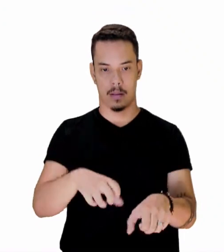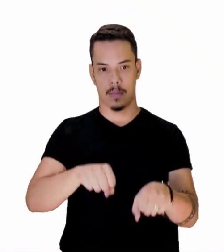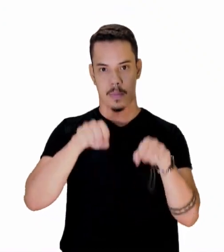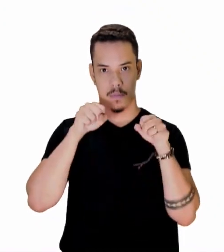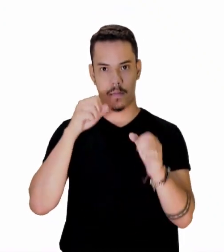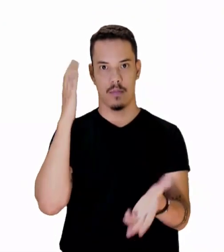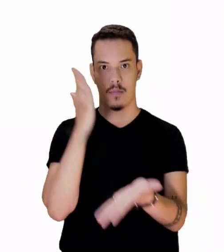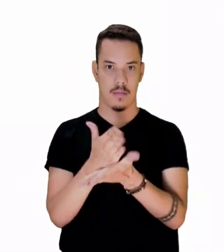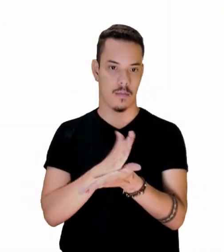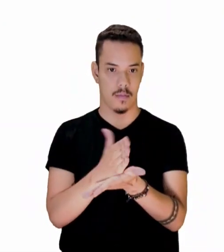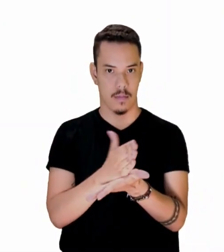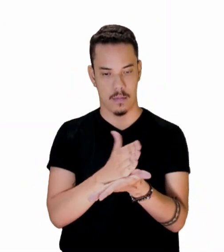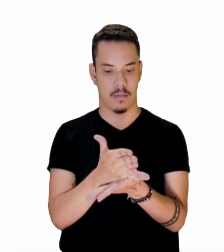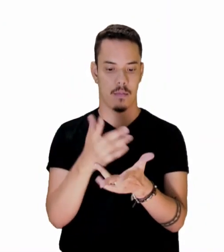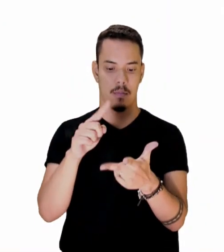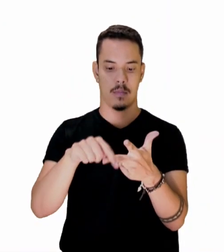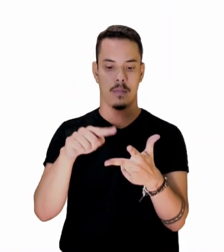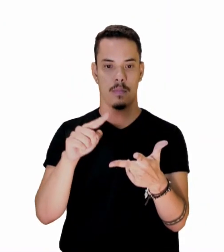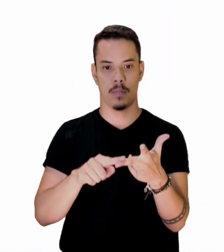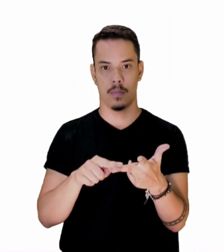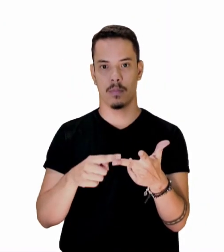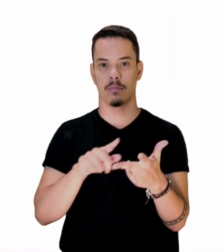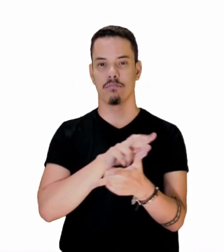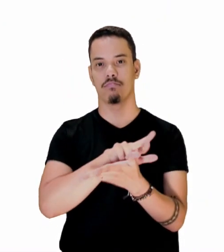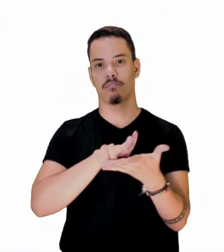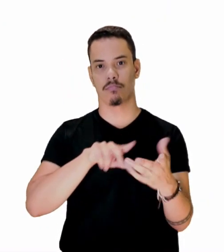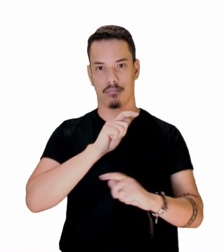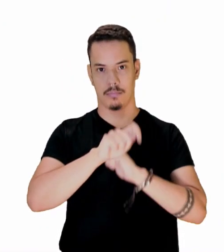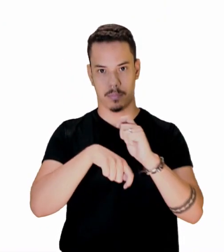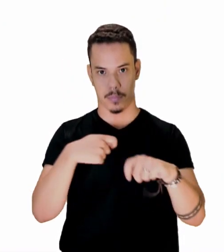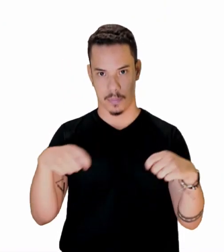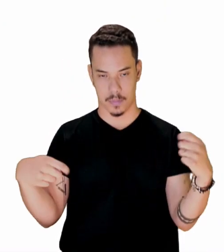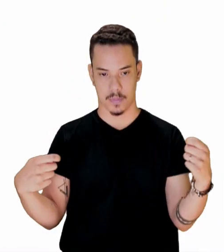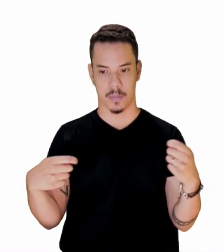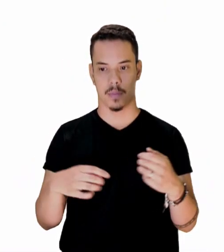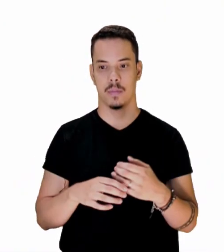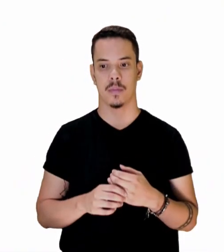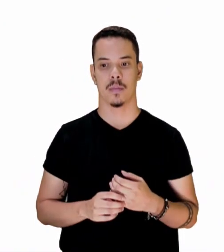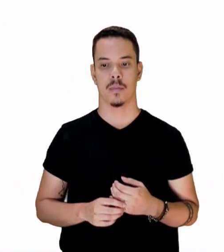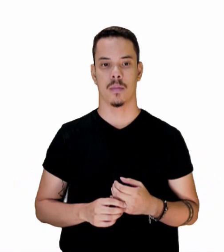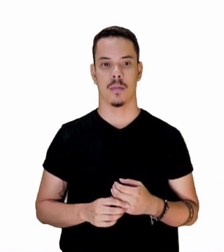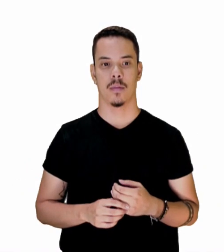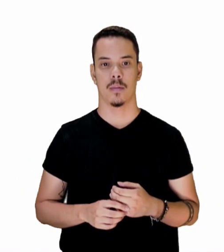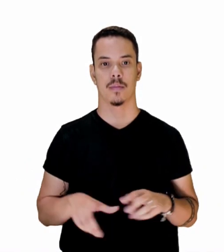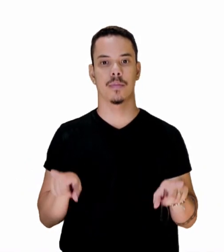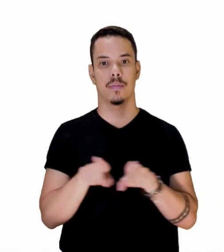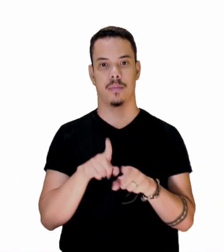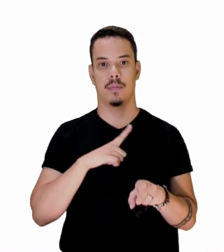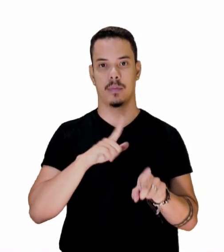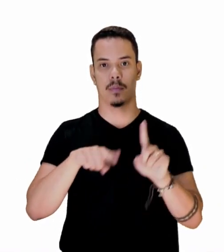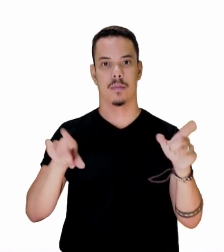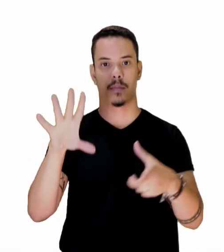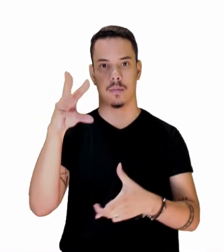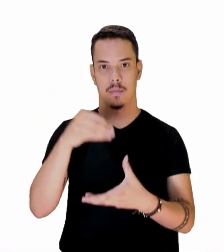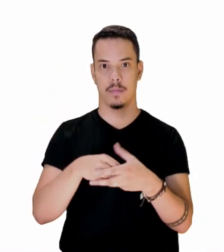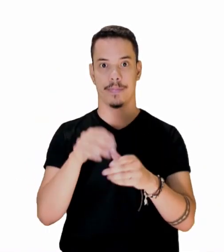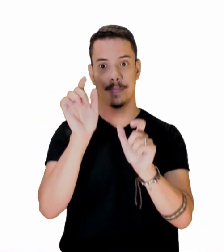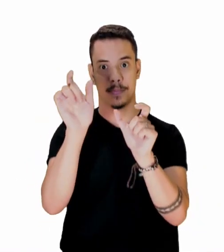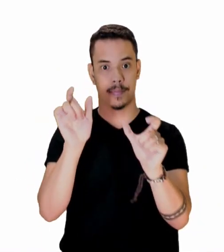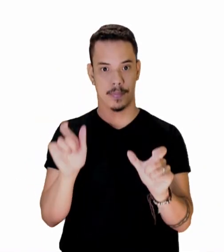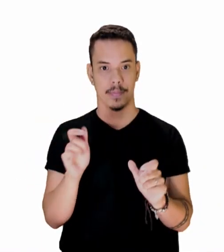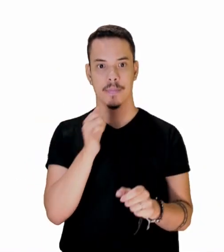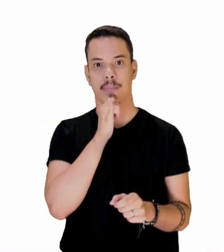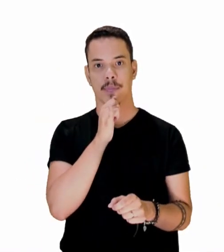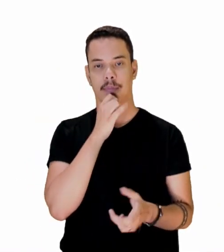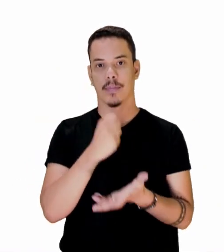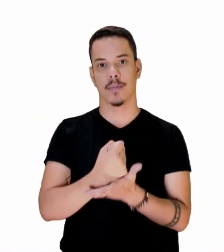regional. Mas aqui, ó, temos a variação histórica, aquela que sofre transformação ao longo do tempo, no caso, né, da palavra